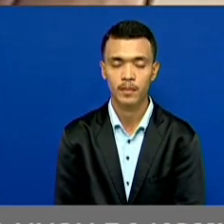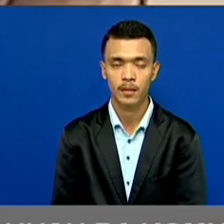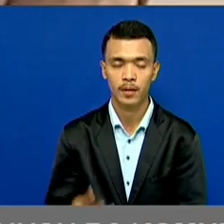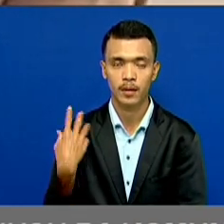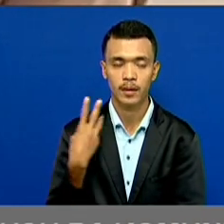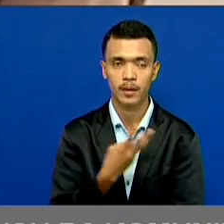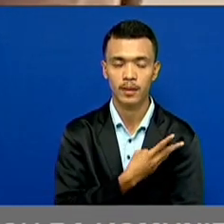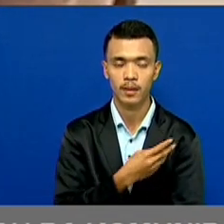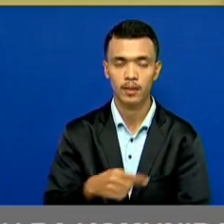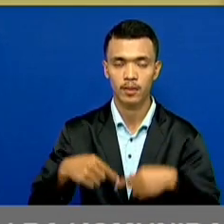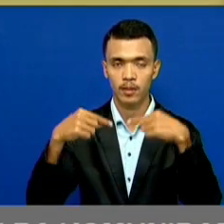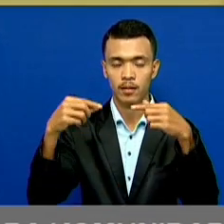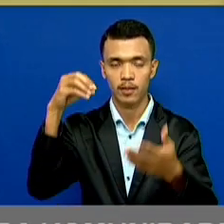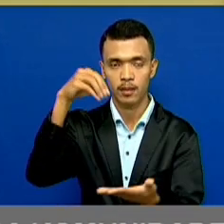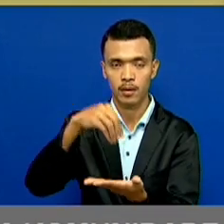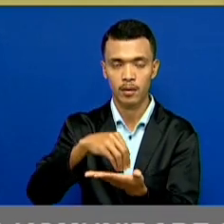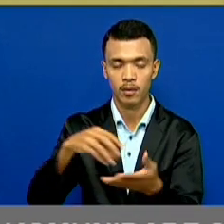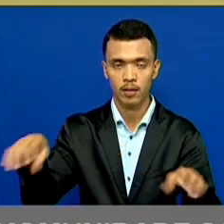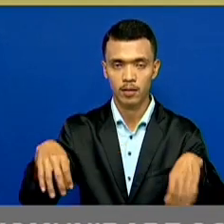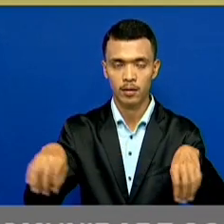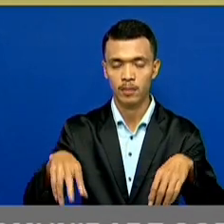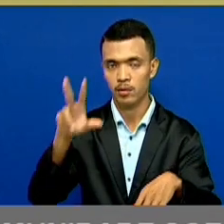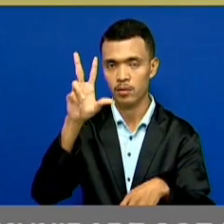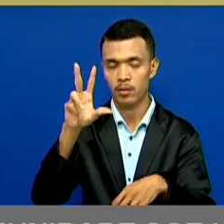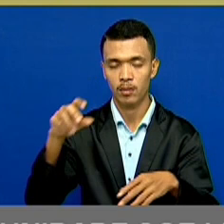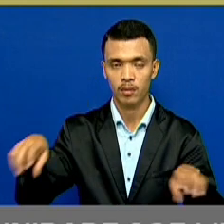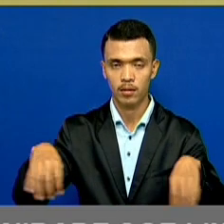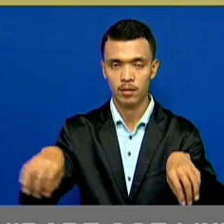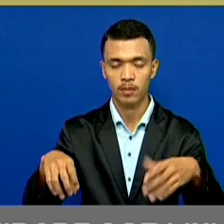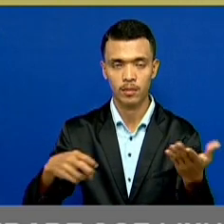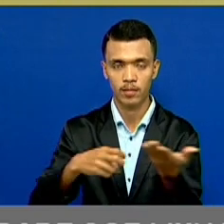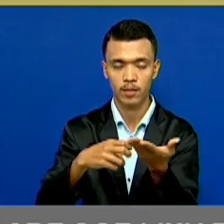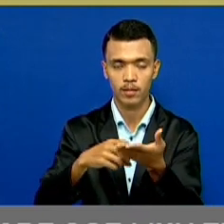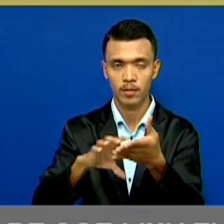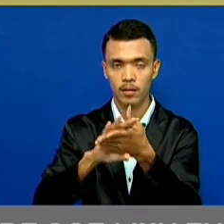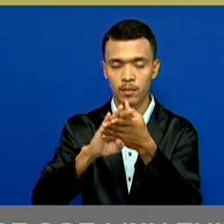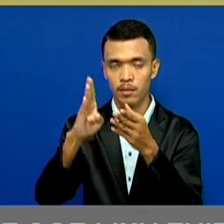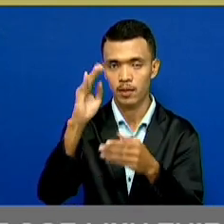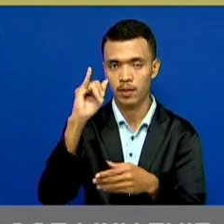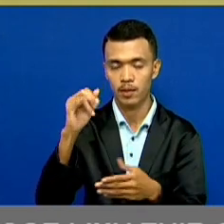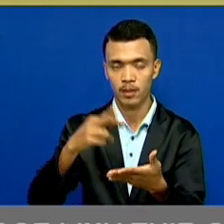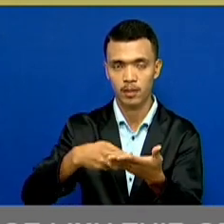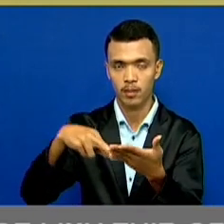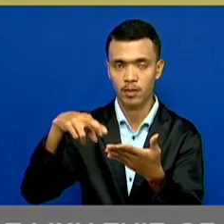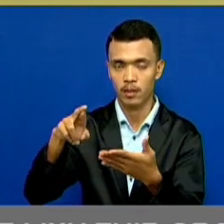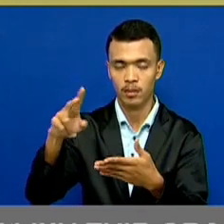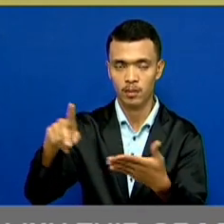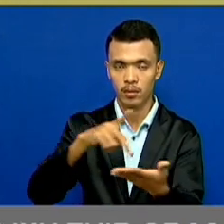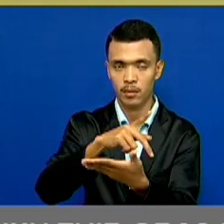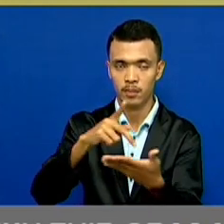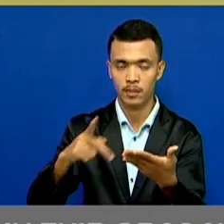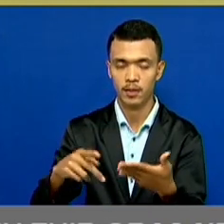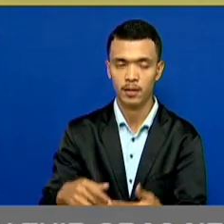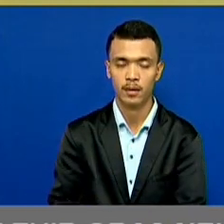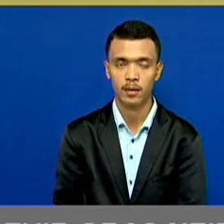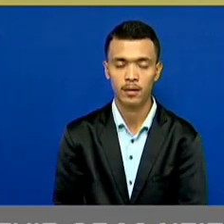na serviço tolu, serviço passaporte nia, bilhete identidade no mos serviço registro criminal. Ita hulu ko serviço